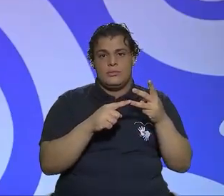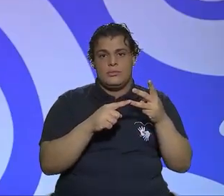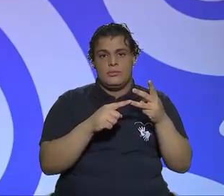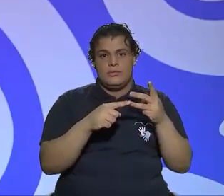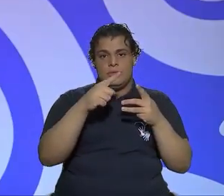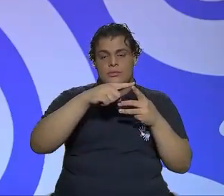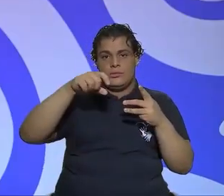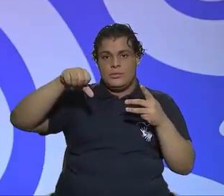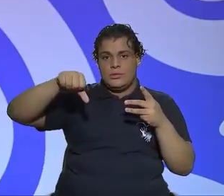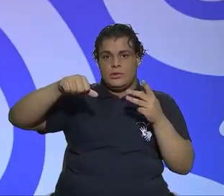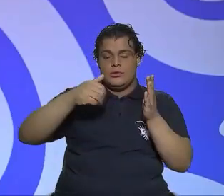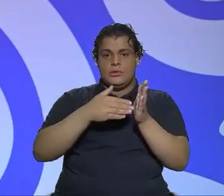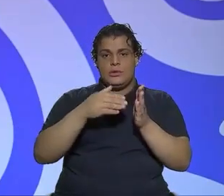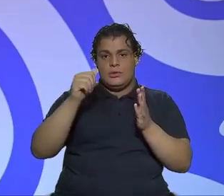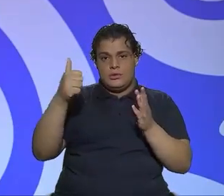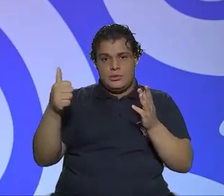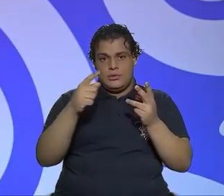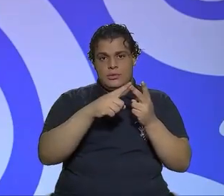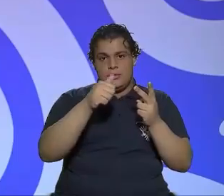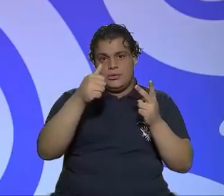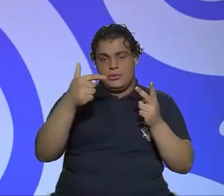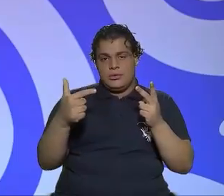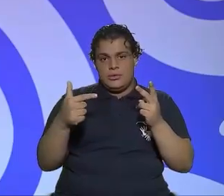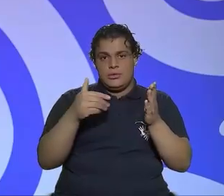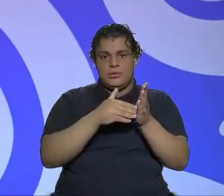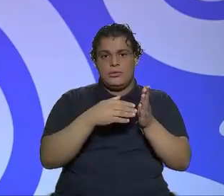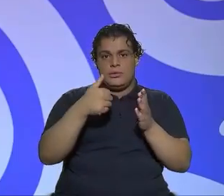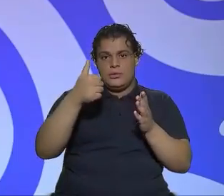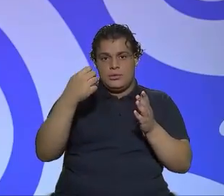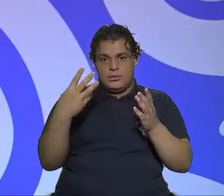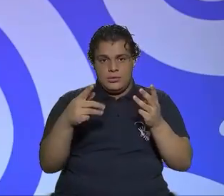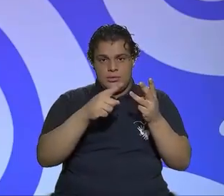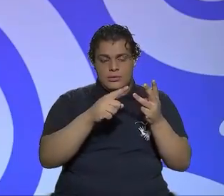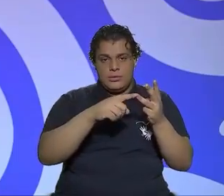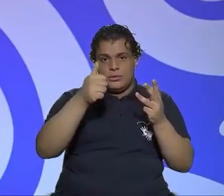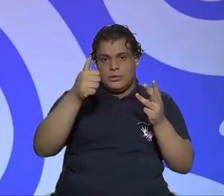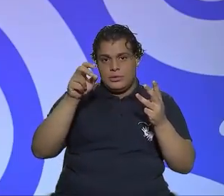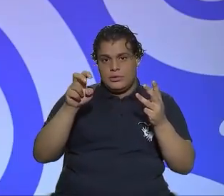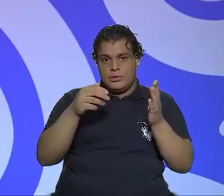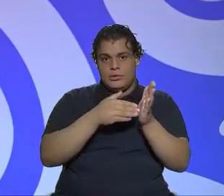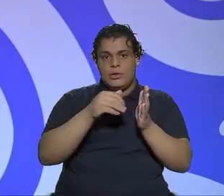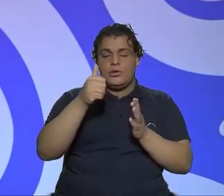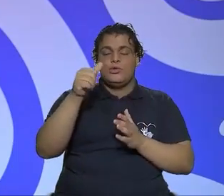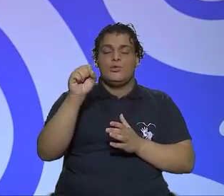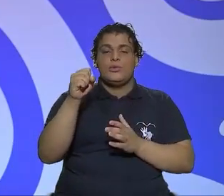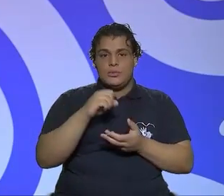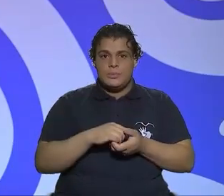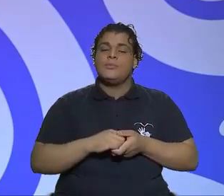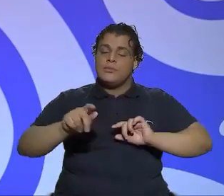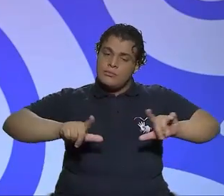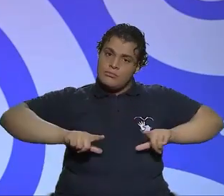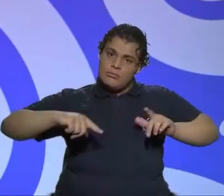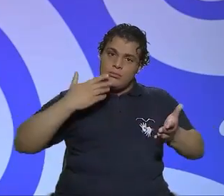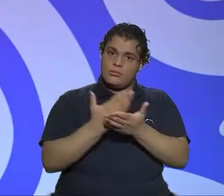de 9 a 11 anos, de 12 a 14 anos e de 15 a 18 anos. Os trabalhos dos